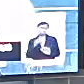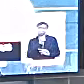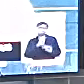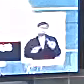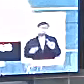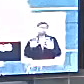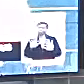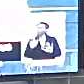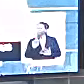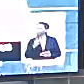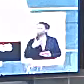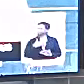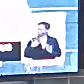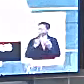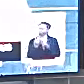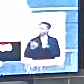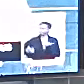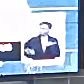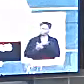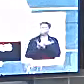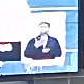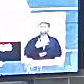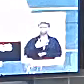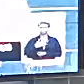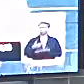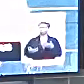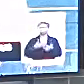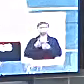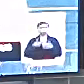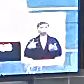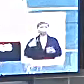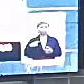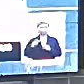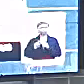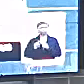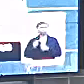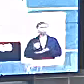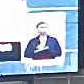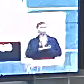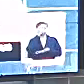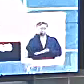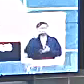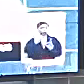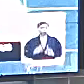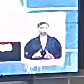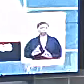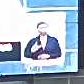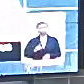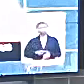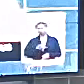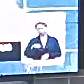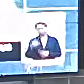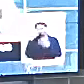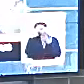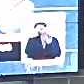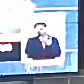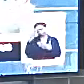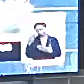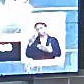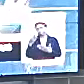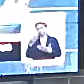graças a Deus me apoia em tudo que eu faço em prol das pessoas com deficiência então agradeço oportunidade espero que isso